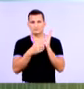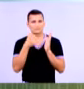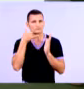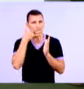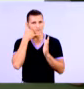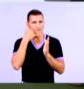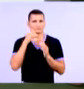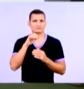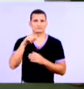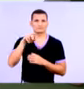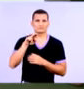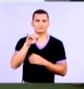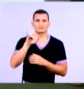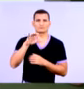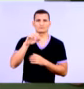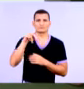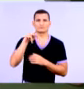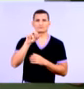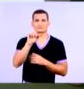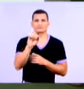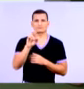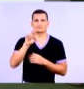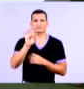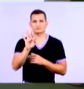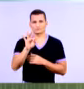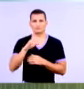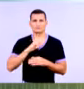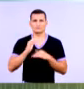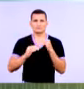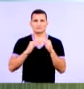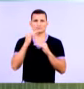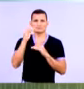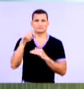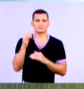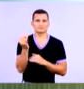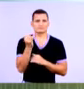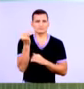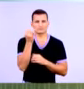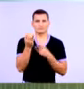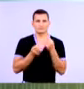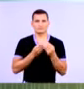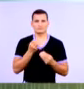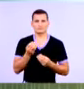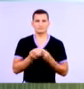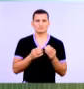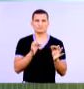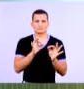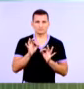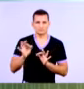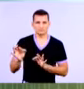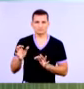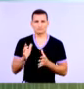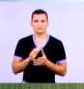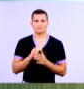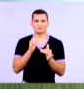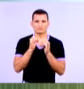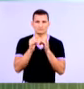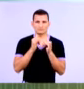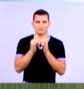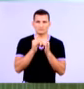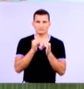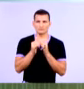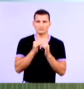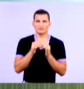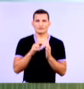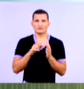e Quicksort e busca binária só mesmo. Então, o desempenho é muito importante, a forma como eu organizo essas informações,